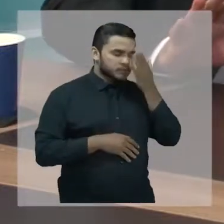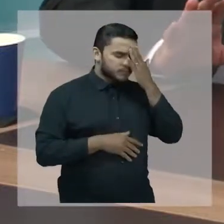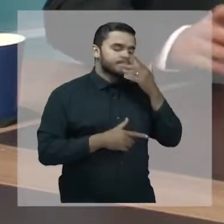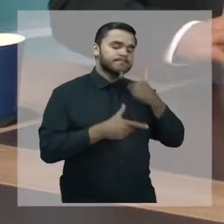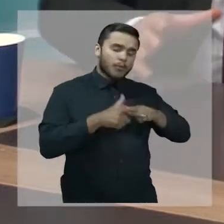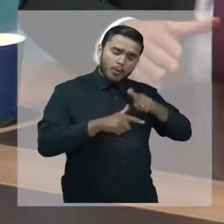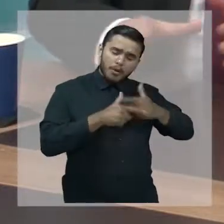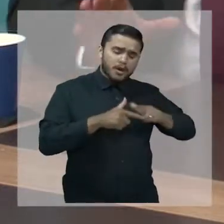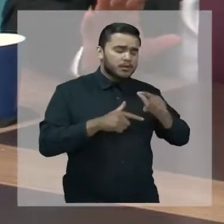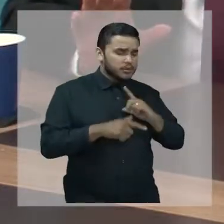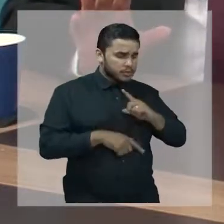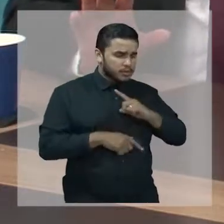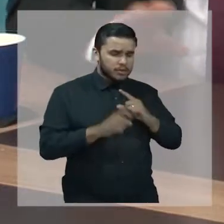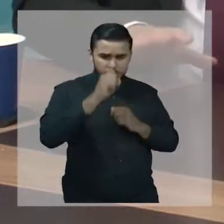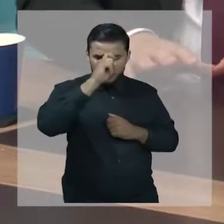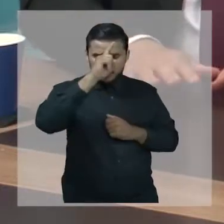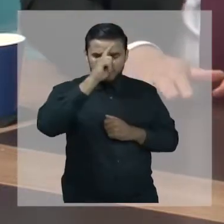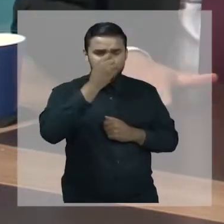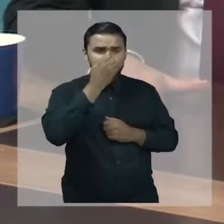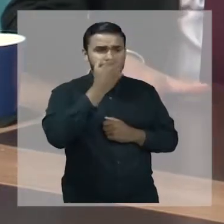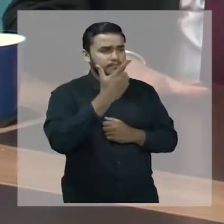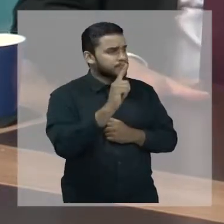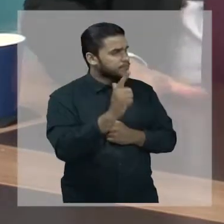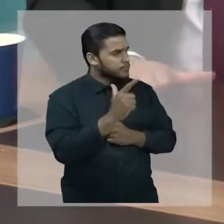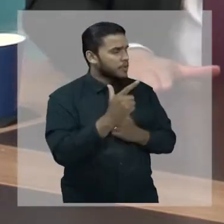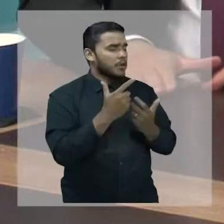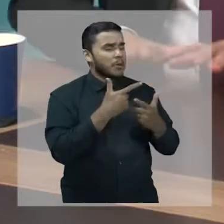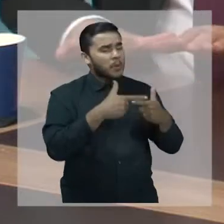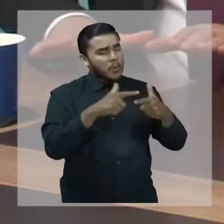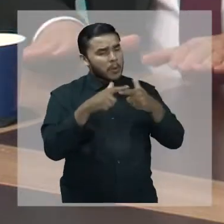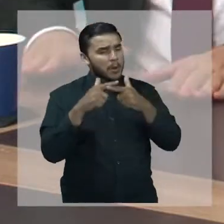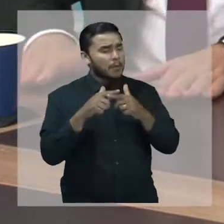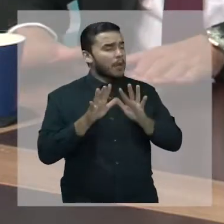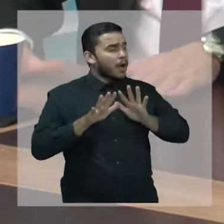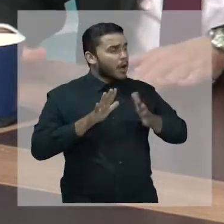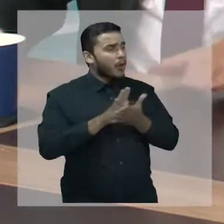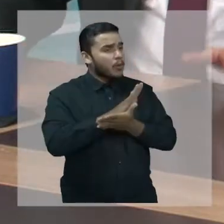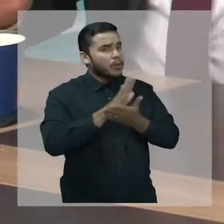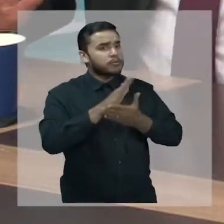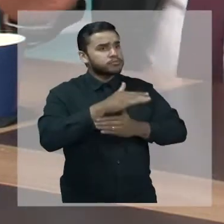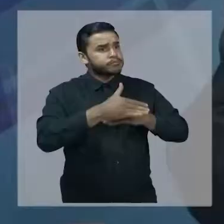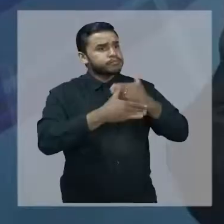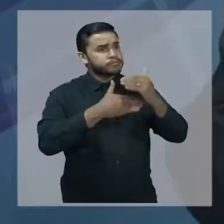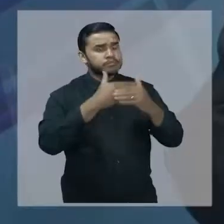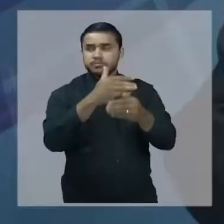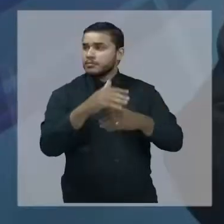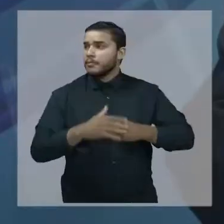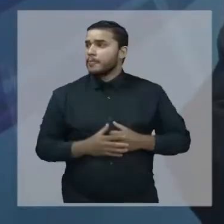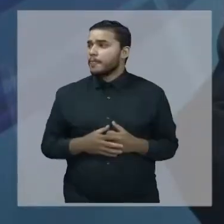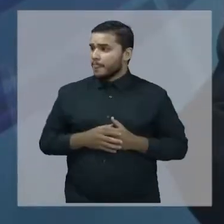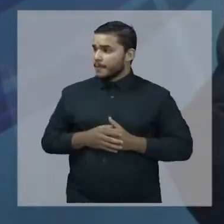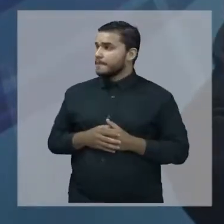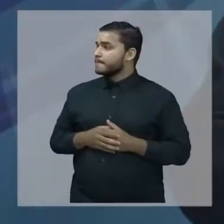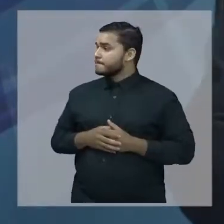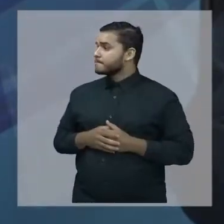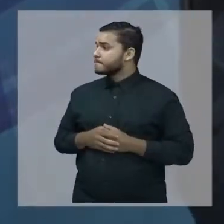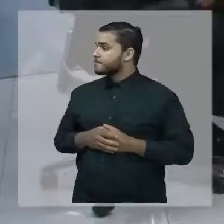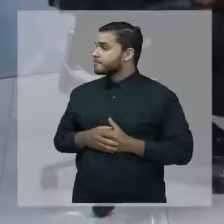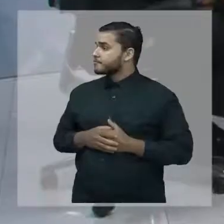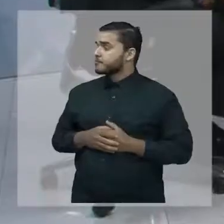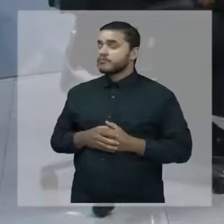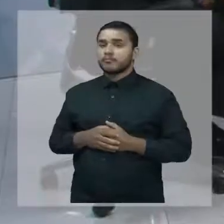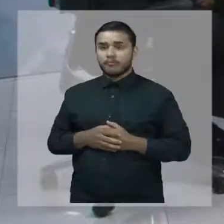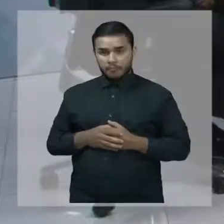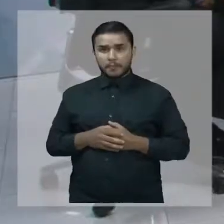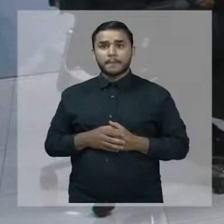precariamente, claro. Nós temos aí problemas, ou seja, nossos hospitais não funcionam bem, mas nós temos algumas coisas que funcionam razoavelmente. Deixa eu colocar o professor